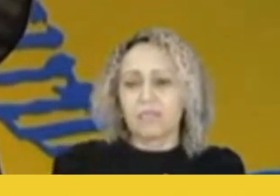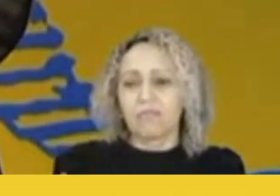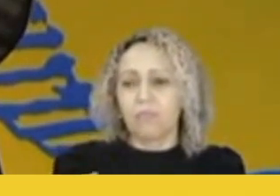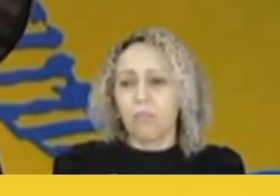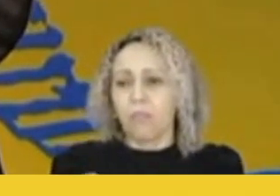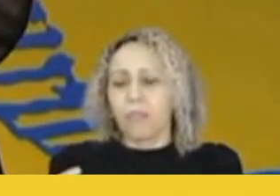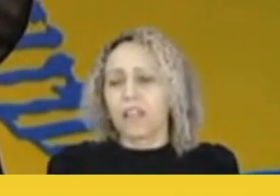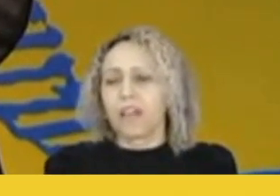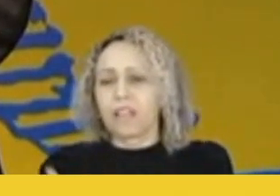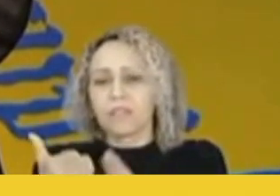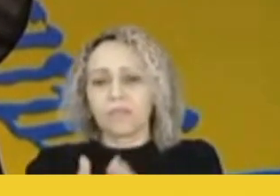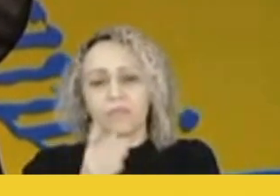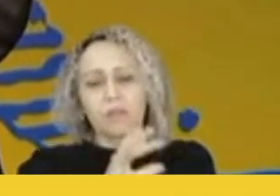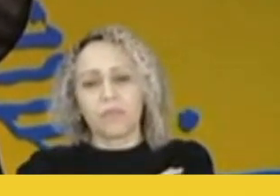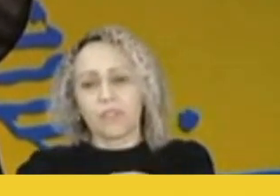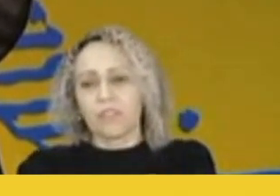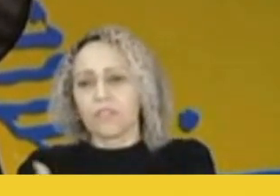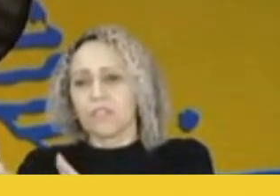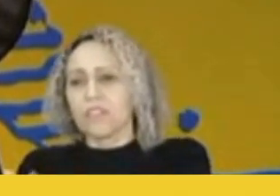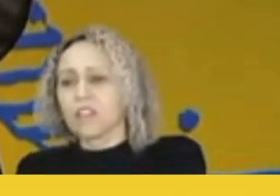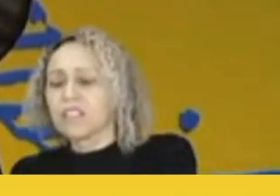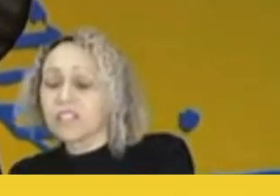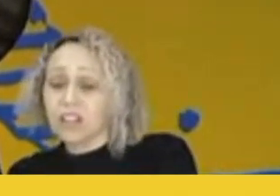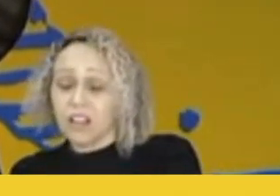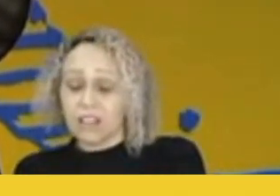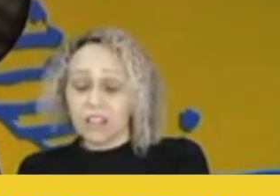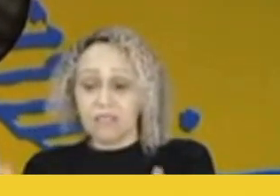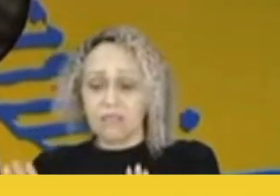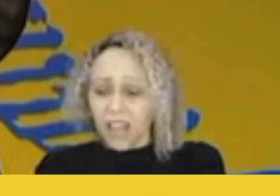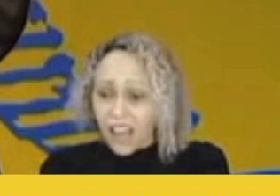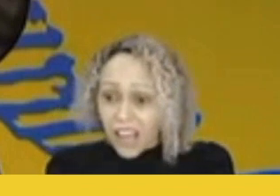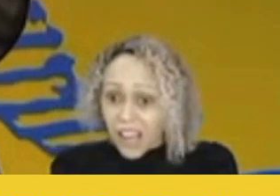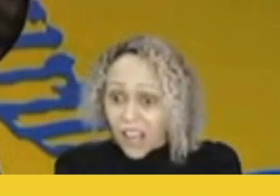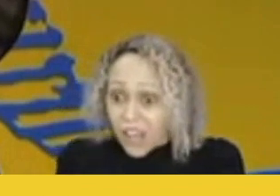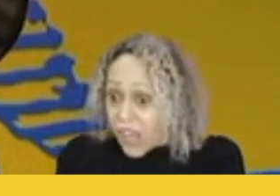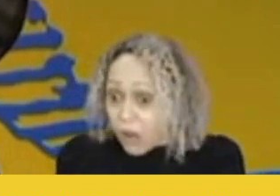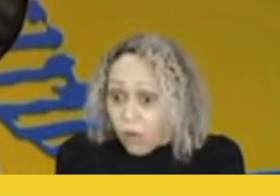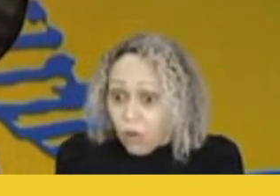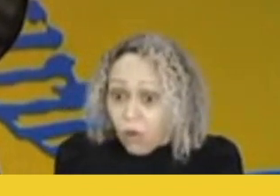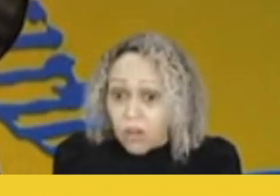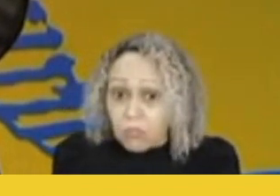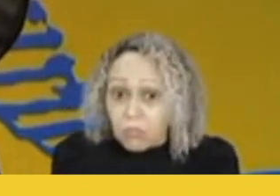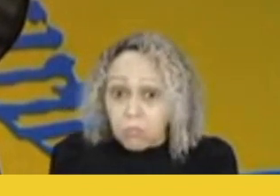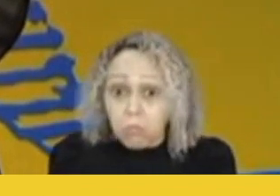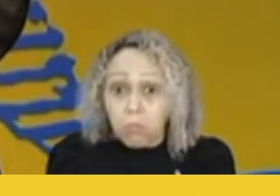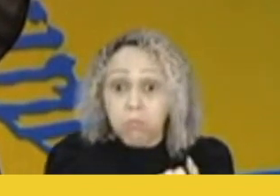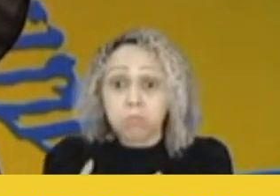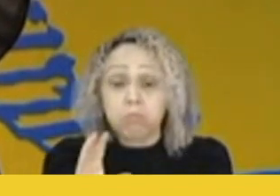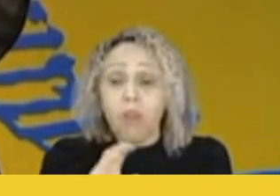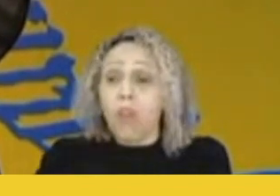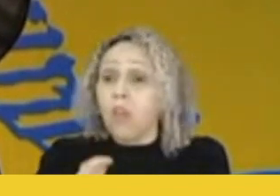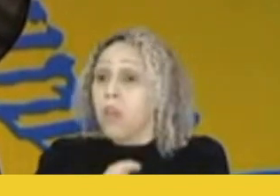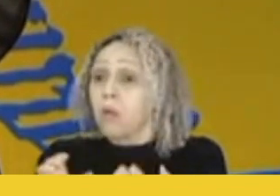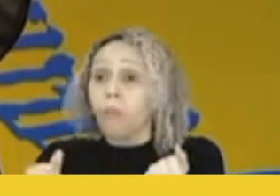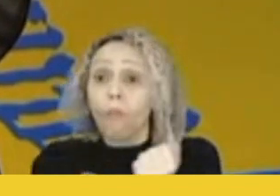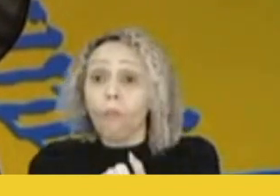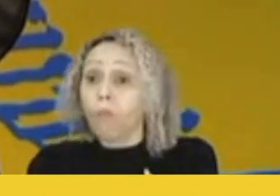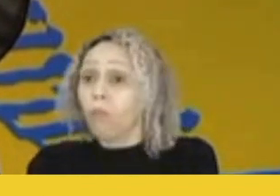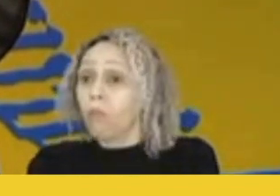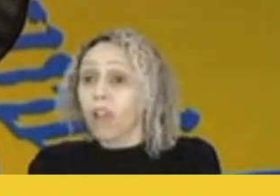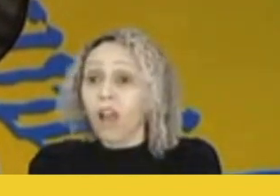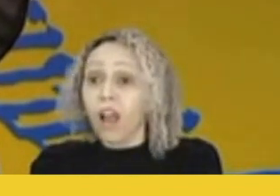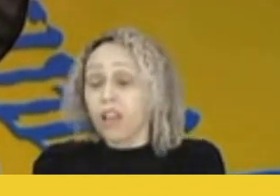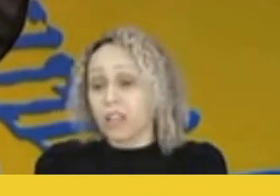uma informação importante, não há até agora garantia dos recursos para a operação de Ano Novo Carnaval, que é chamada de